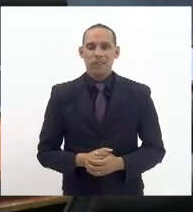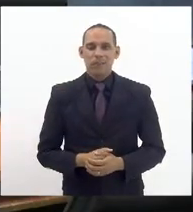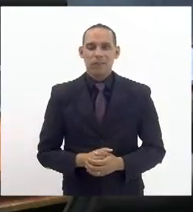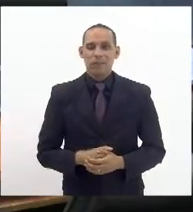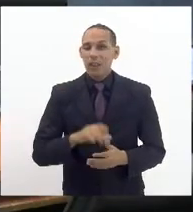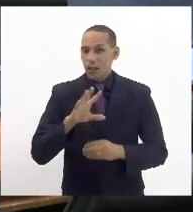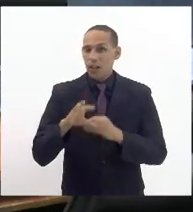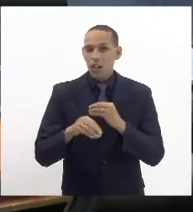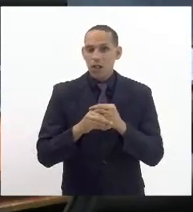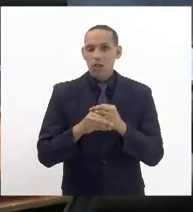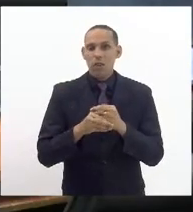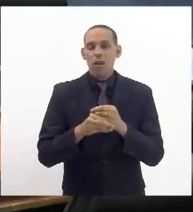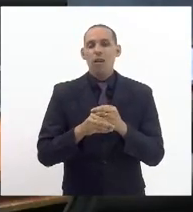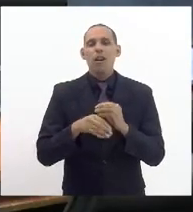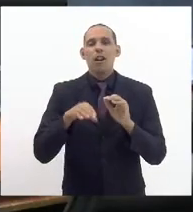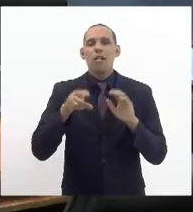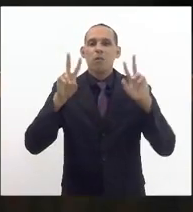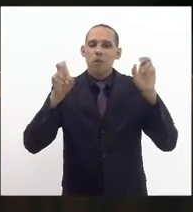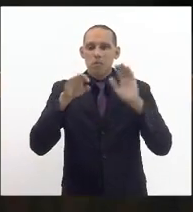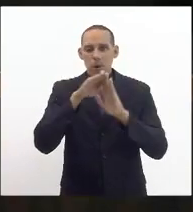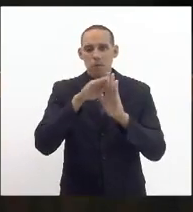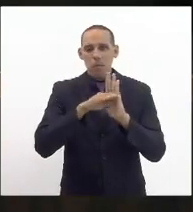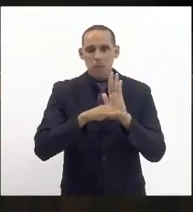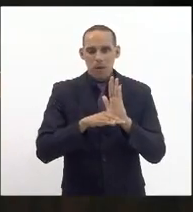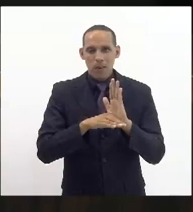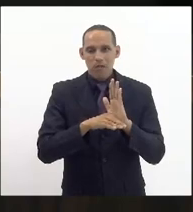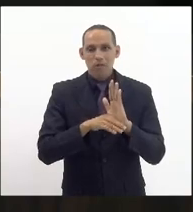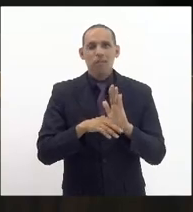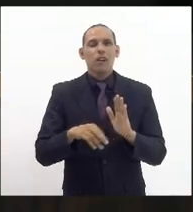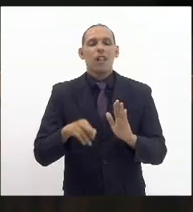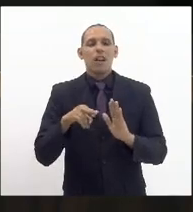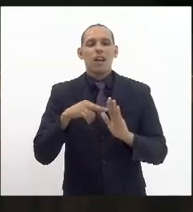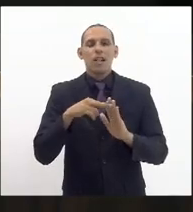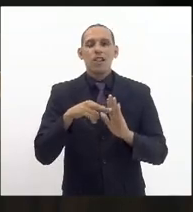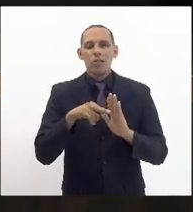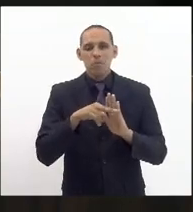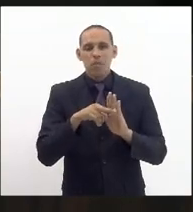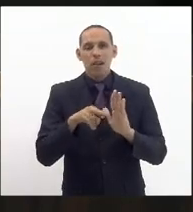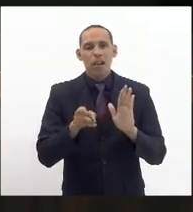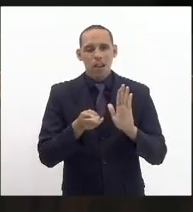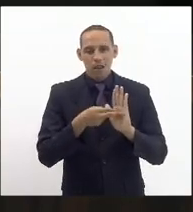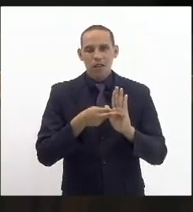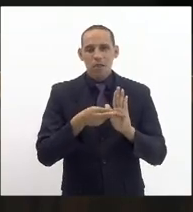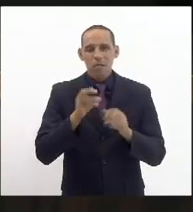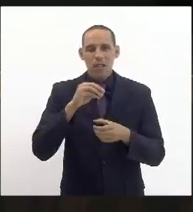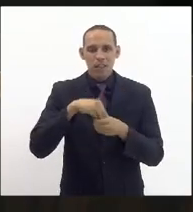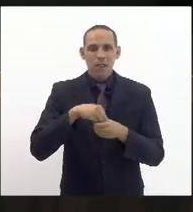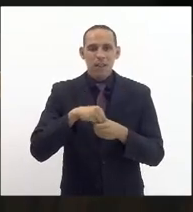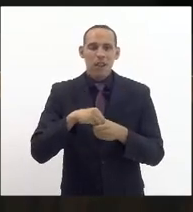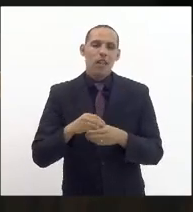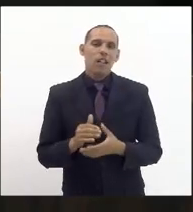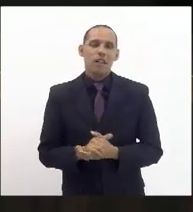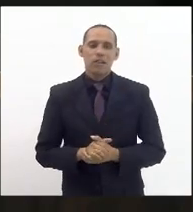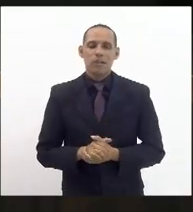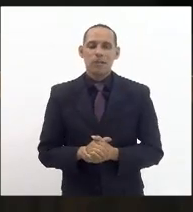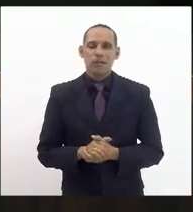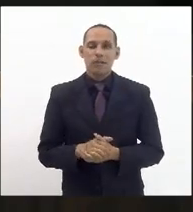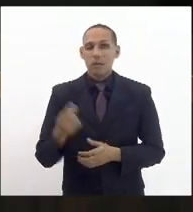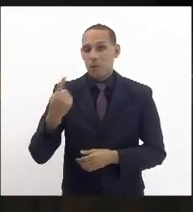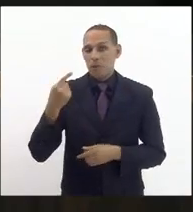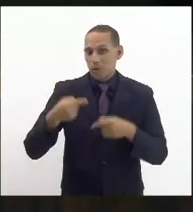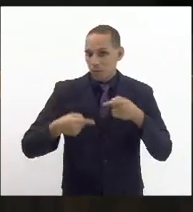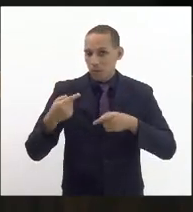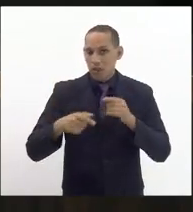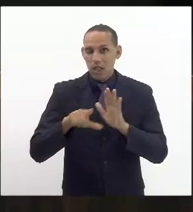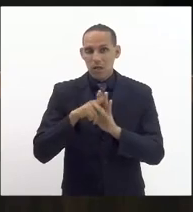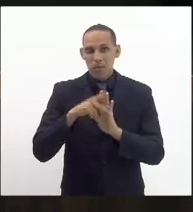Incluído na ordem do dia, de acordo com o parágrafo 1º do artigo 47 do Regimento Interno, em tramitação ordinária, em Primeira discussão,